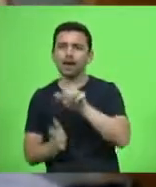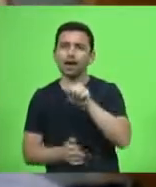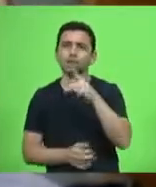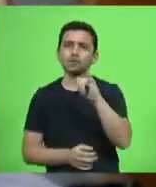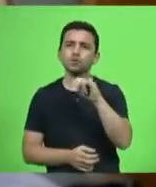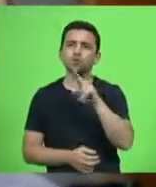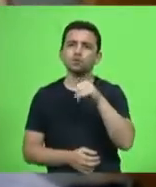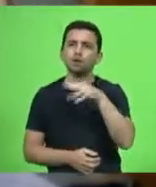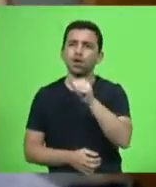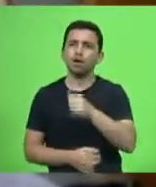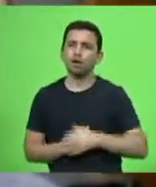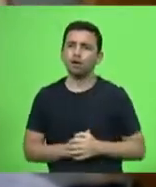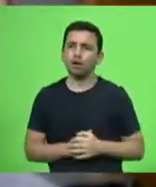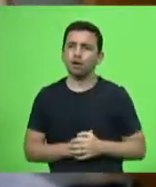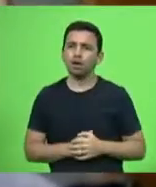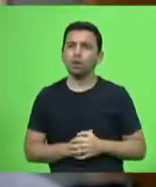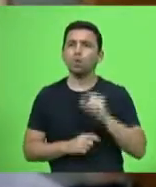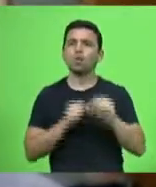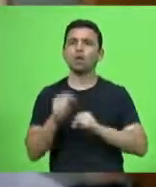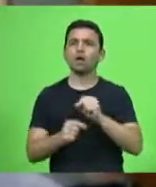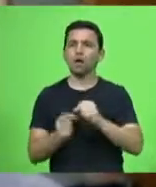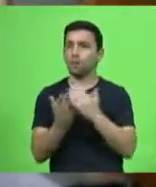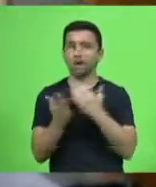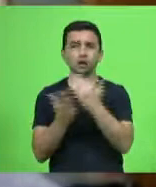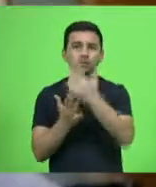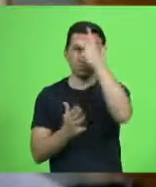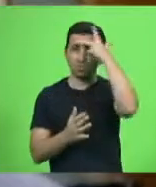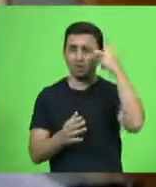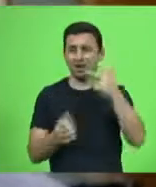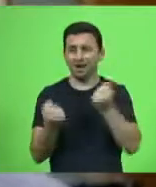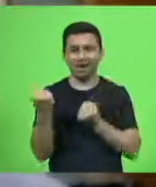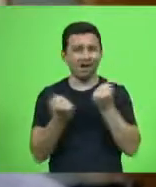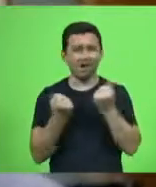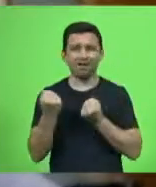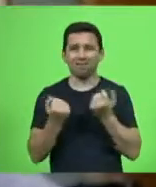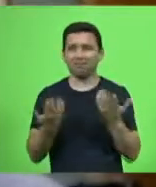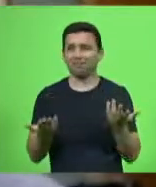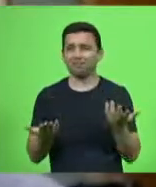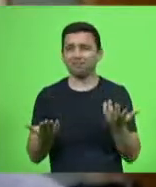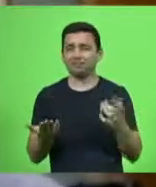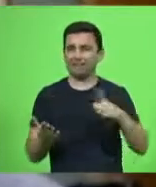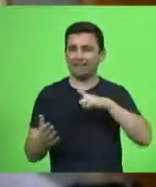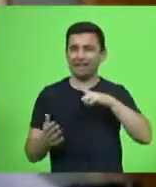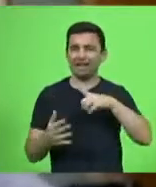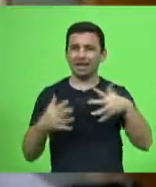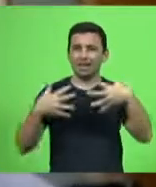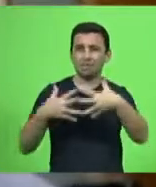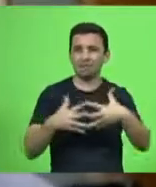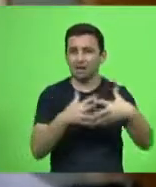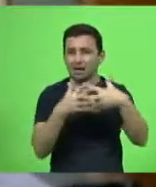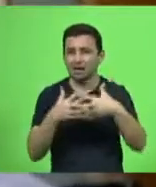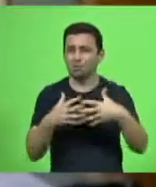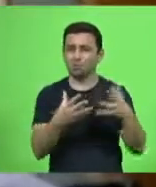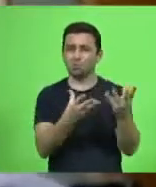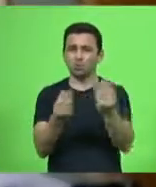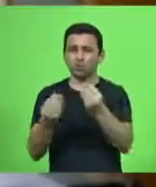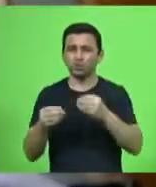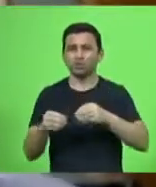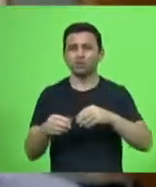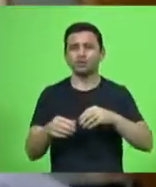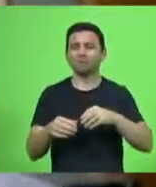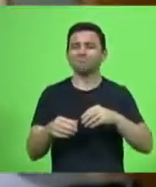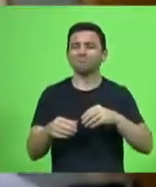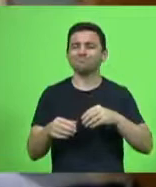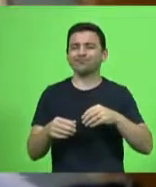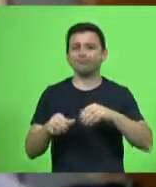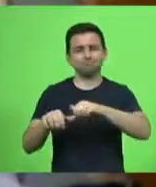problema? Excesso de veículo e a travessia de Apiúna, que lá os caminhões todos freiam naquelas lombadas todas, e fez